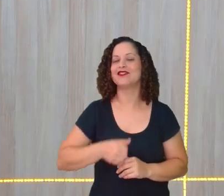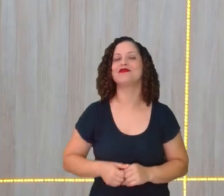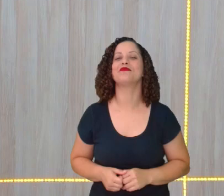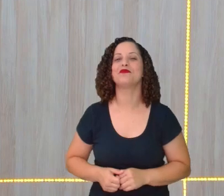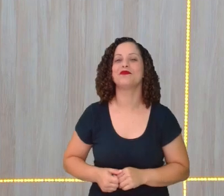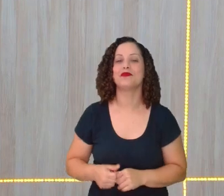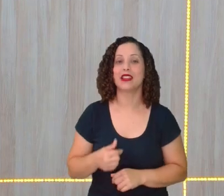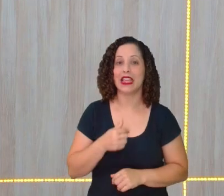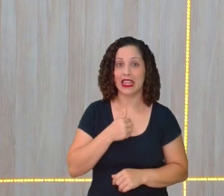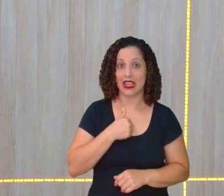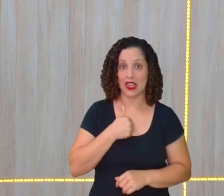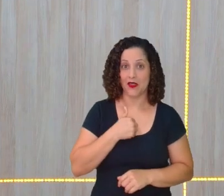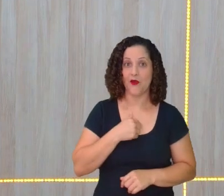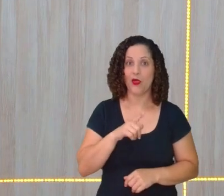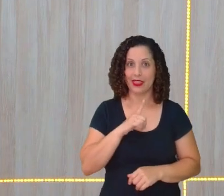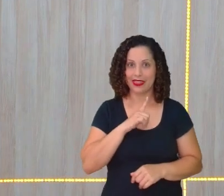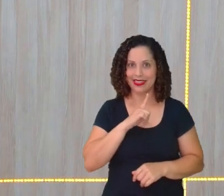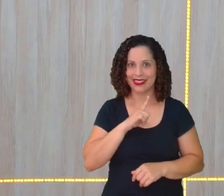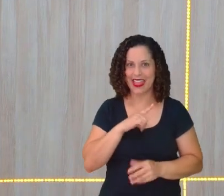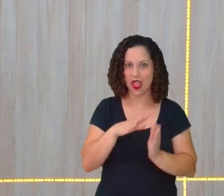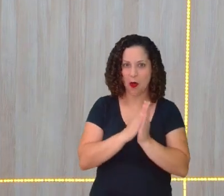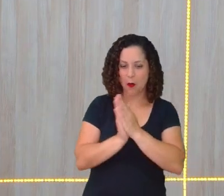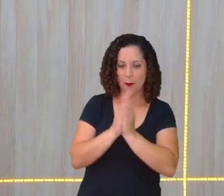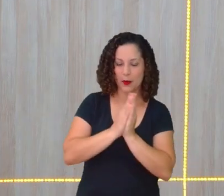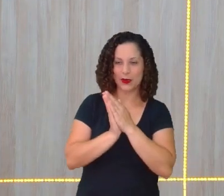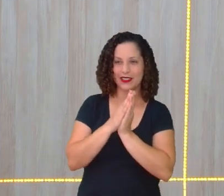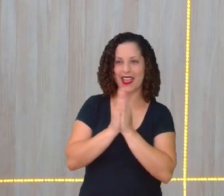esqueci, eu tenho um boneco de Grinch lá em casa.